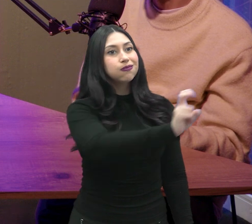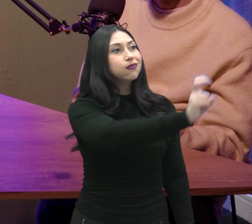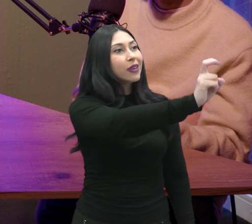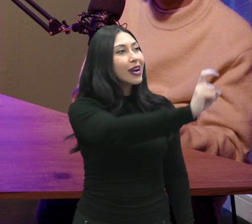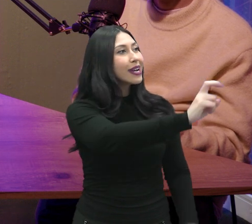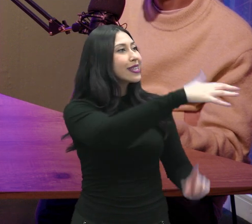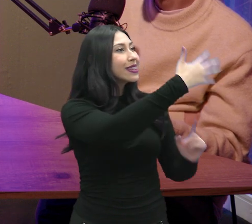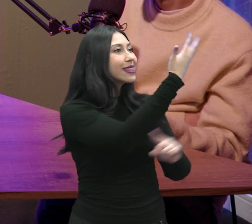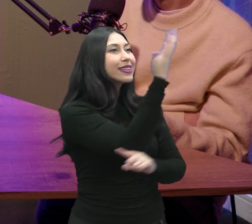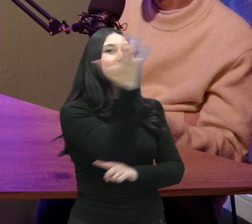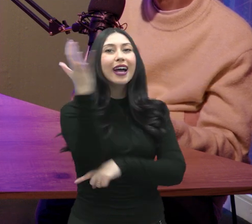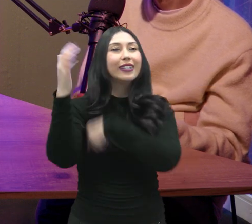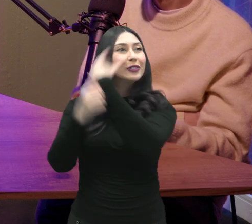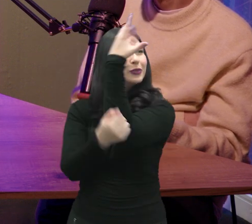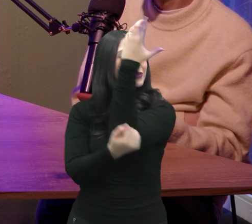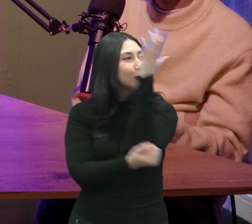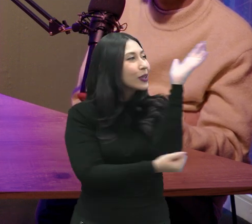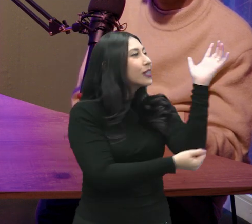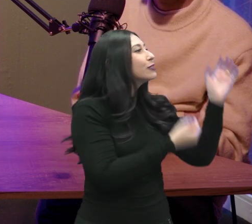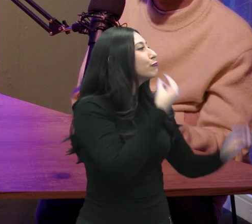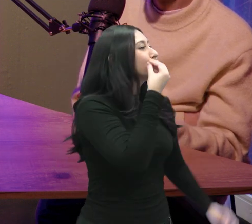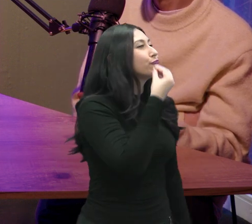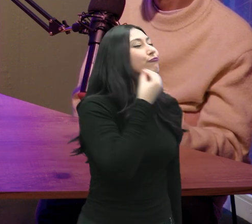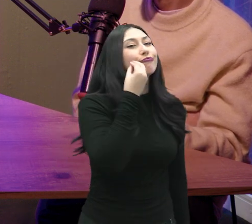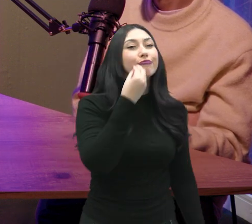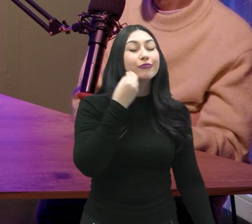né, ter contato com a natureza. Então,